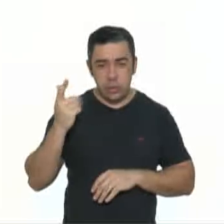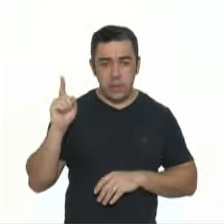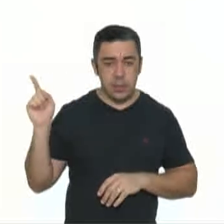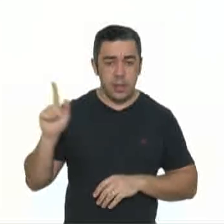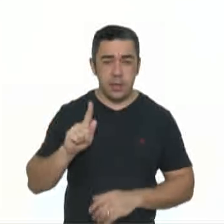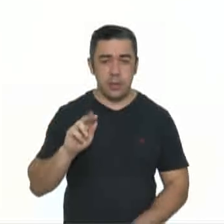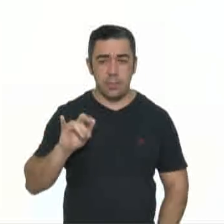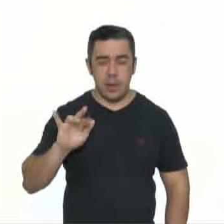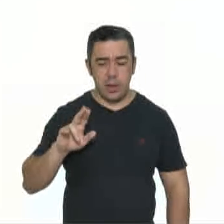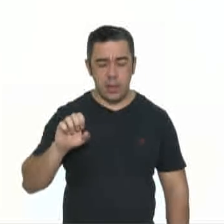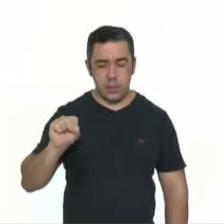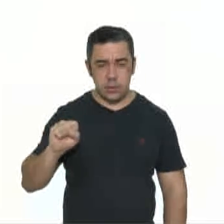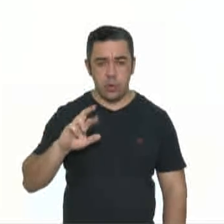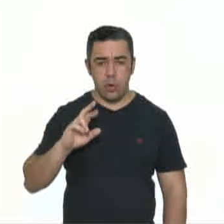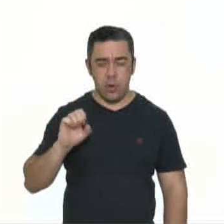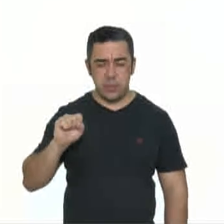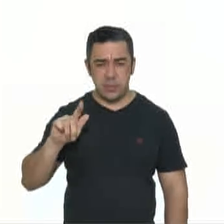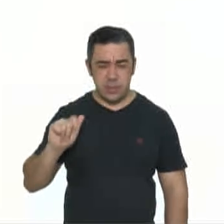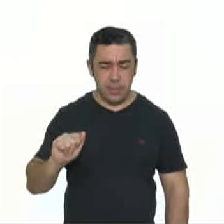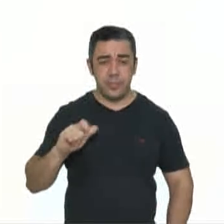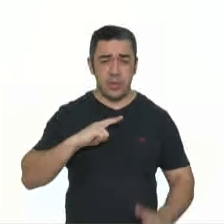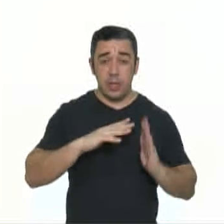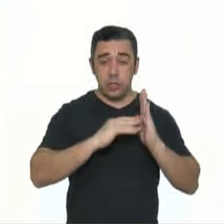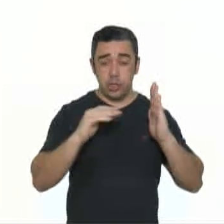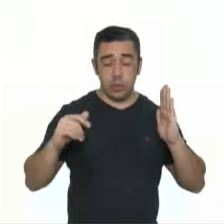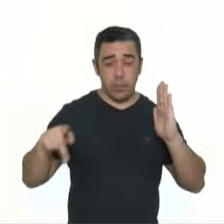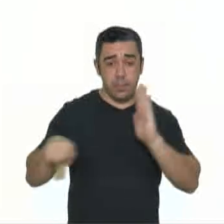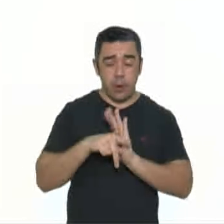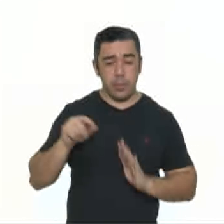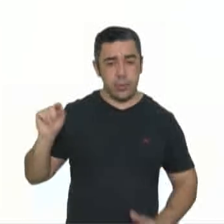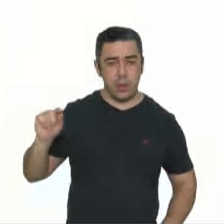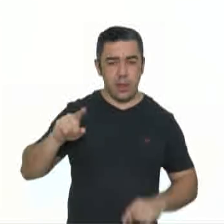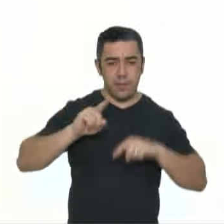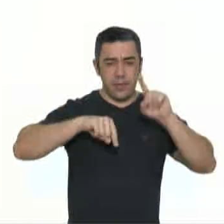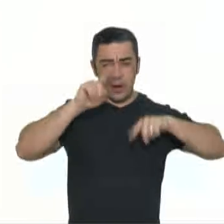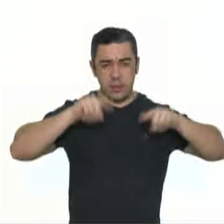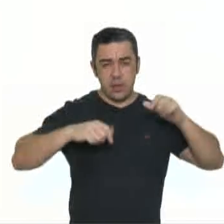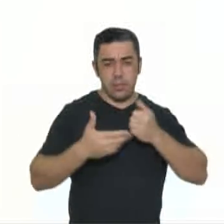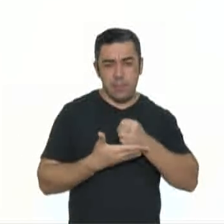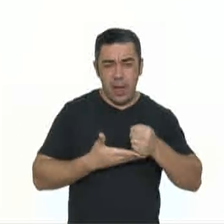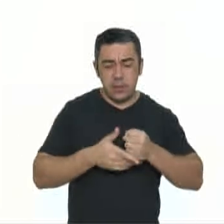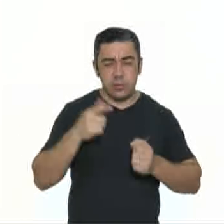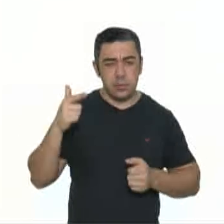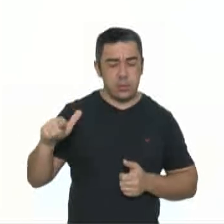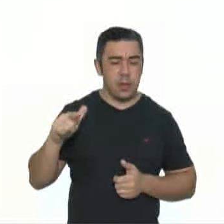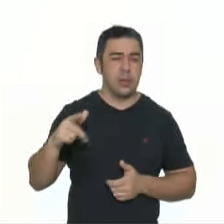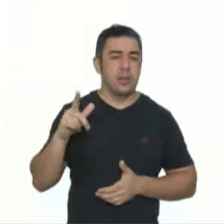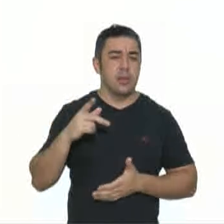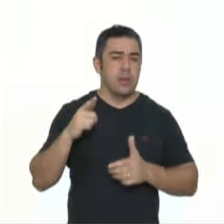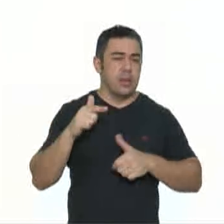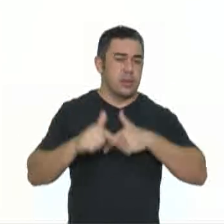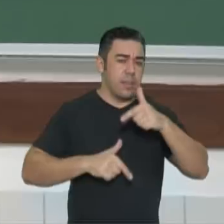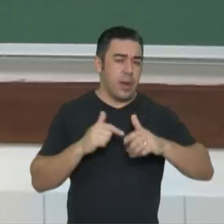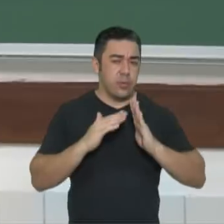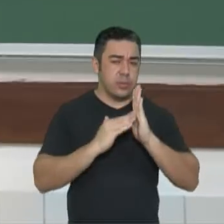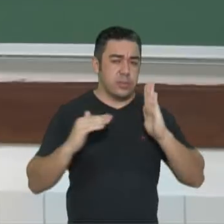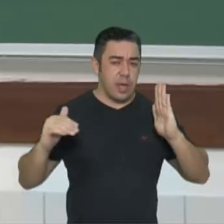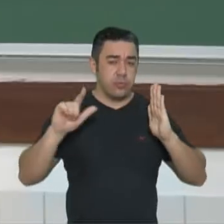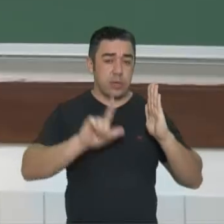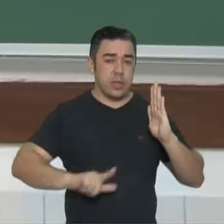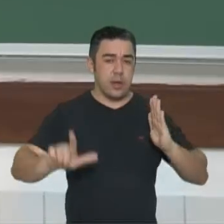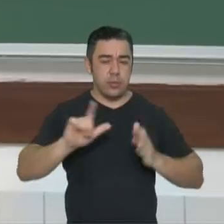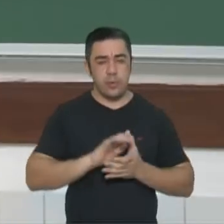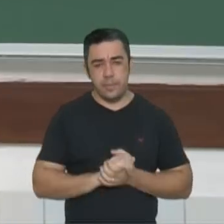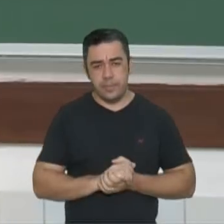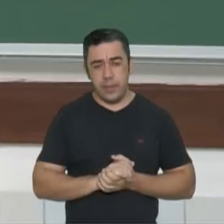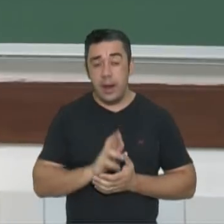Guimarães Rosa, empreendem toda uma estilização da variedade que serve de base para seu trabalho estético. Então aqui ele respondeu,